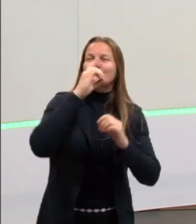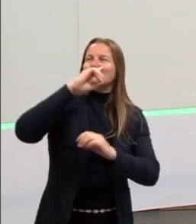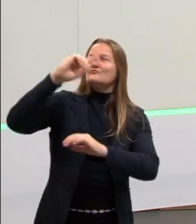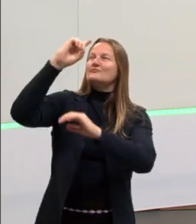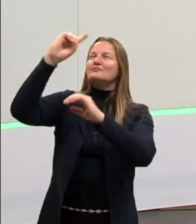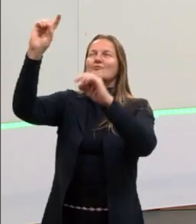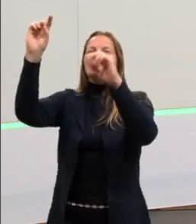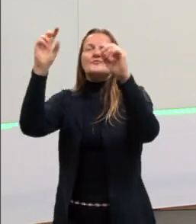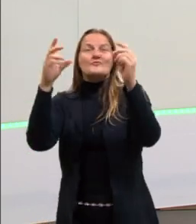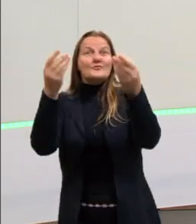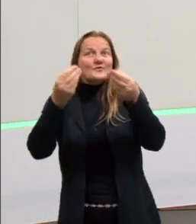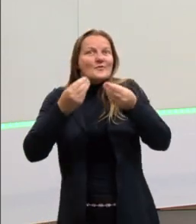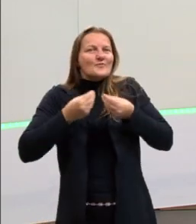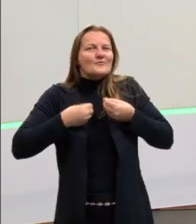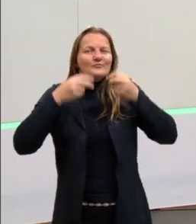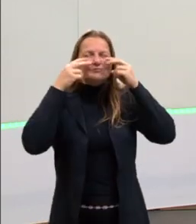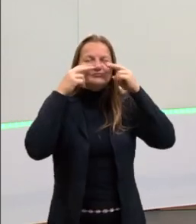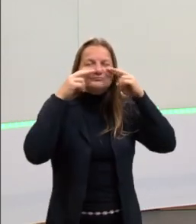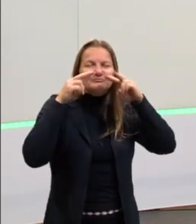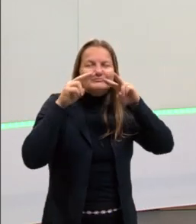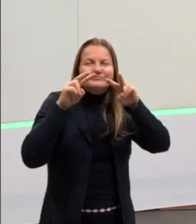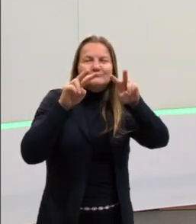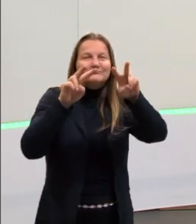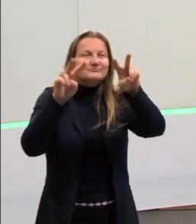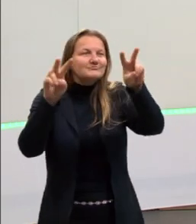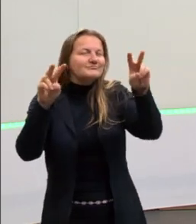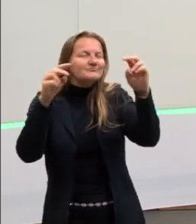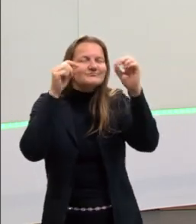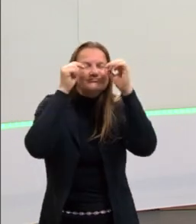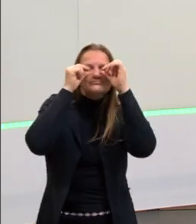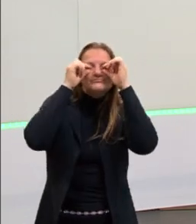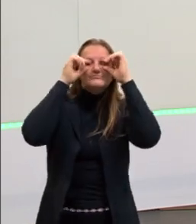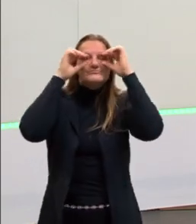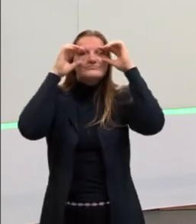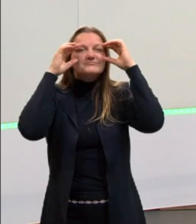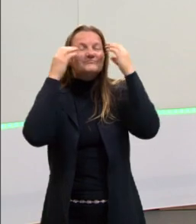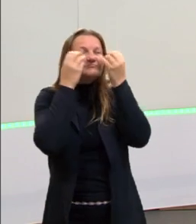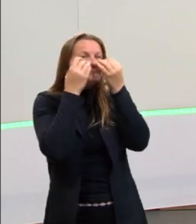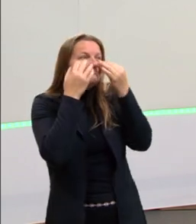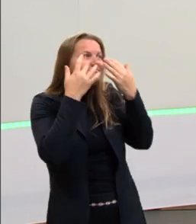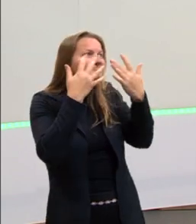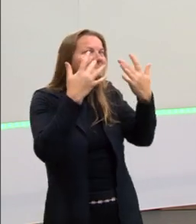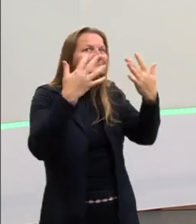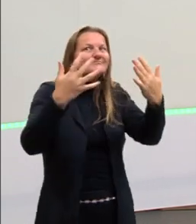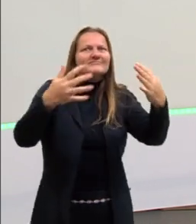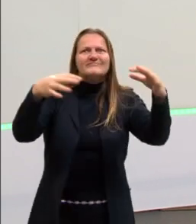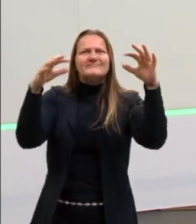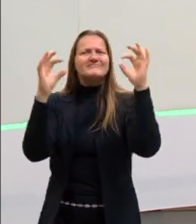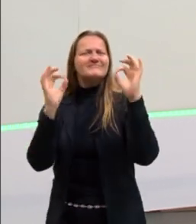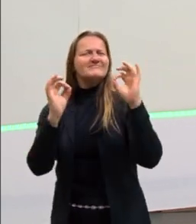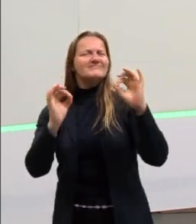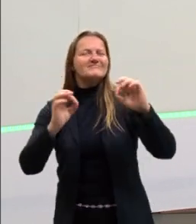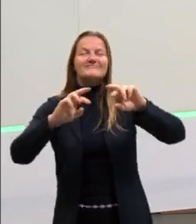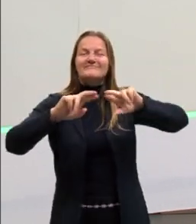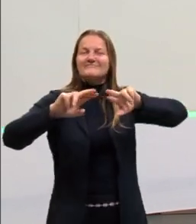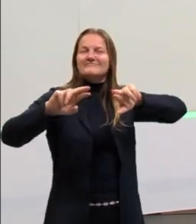deu dos luzeiros que quando los abro perfeito